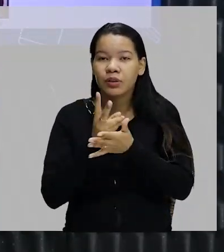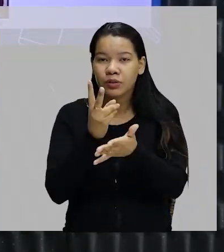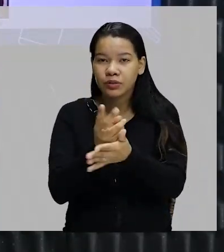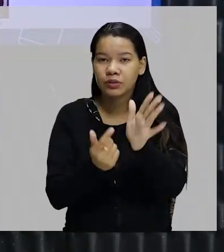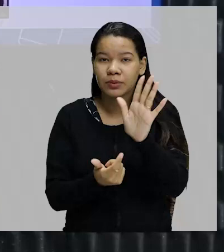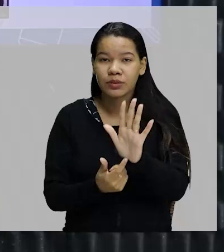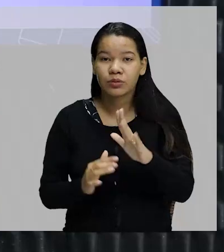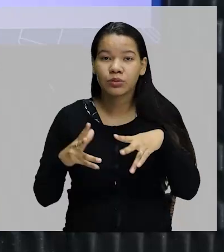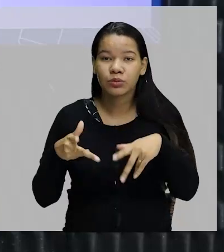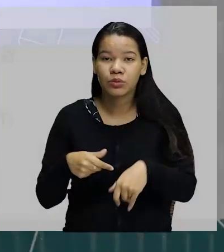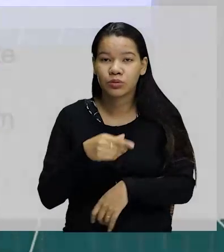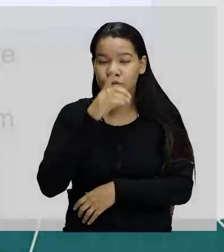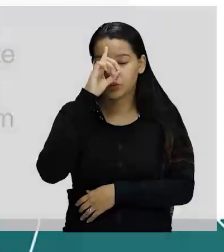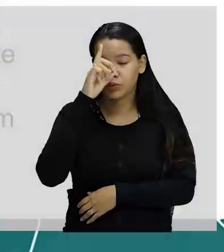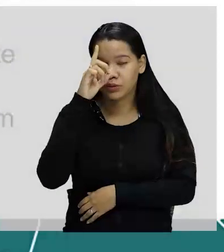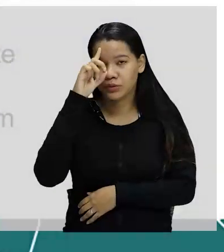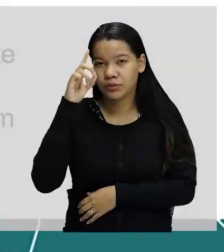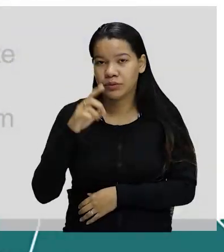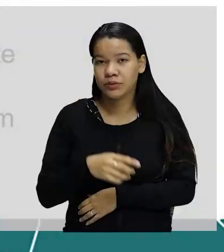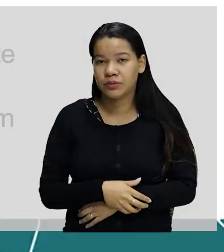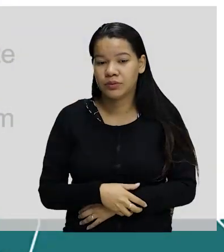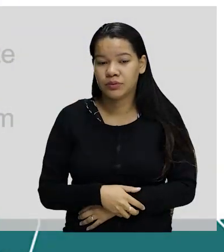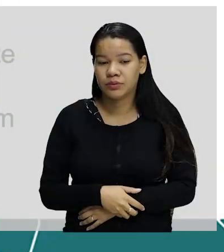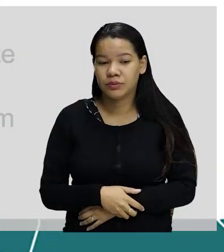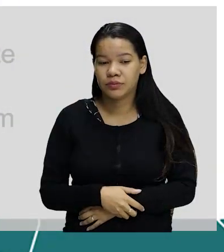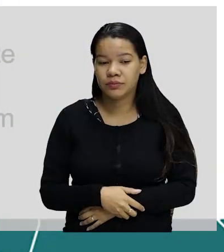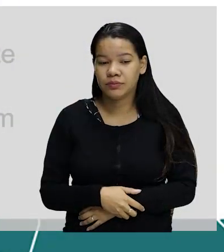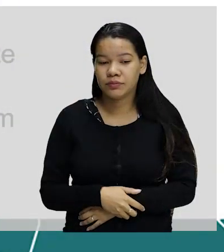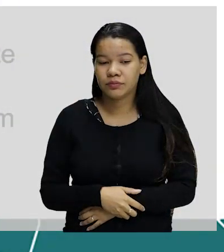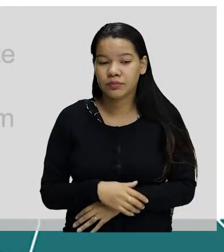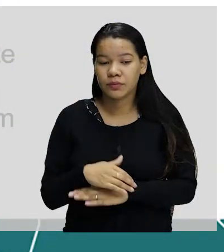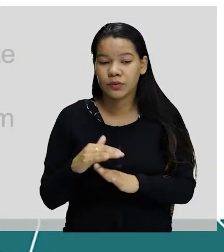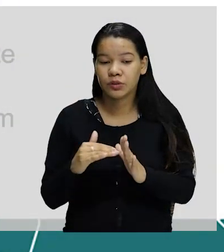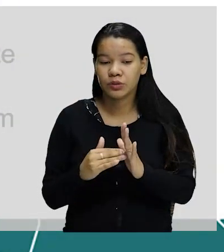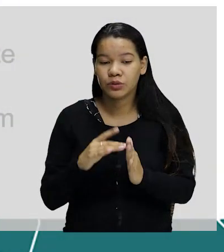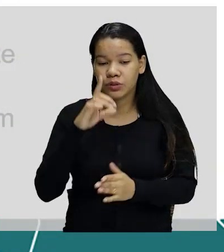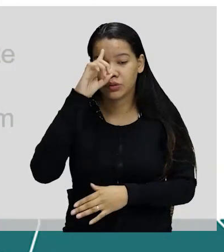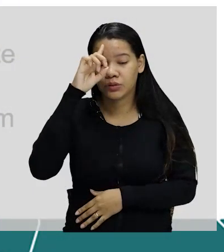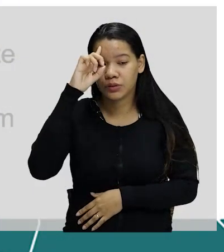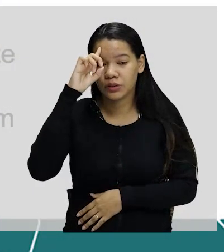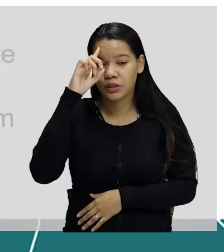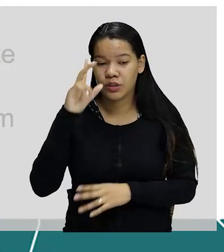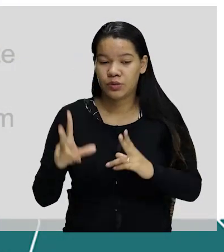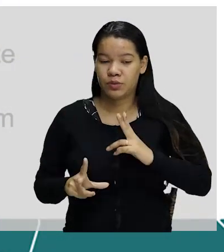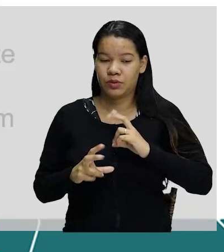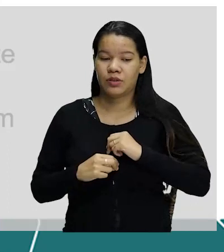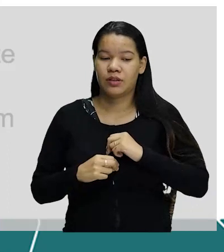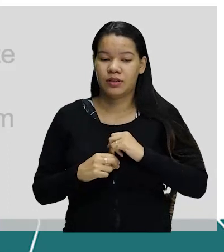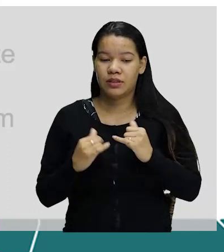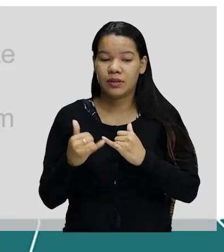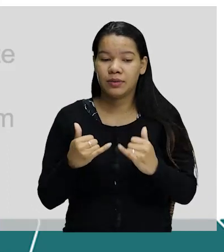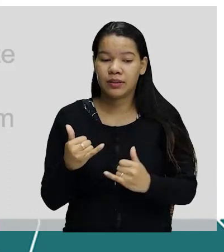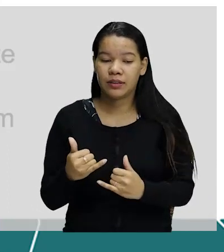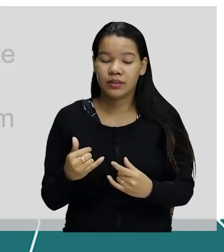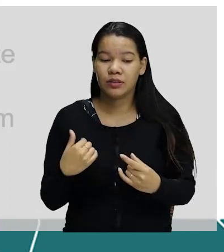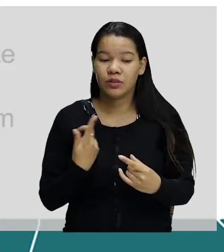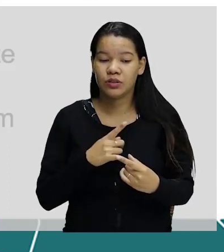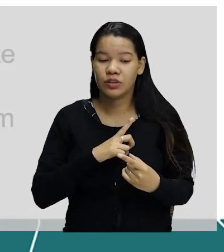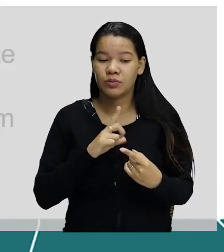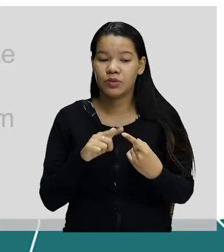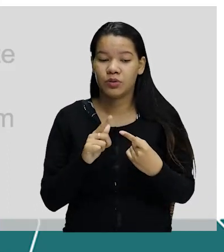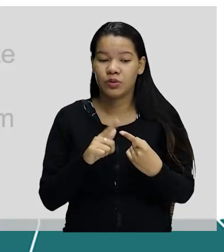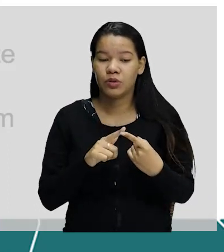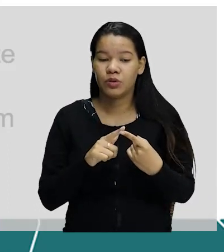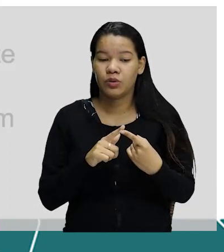dia todo. Os personagens dessa brincadeira. nós temos o dono da fazenda, né? Que é o senhor